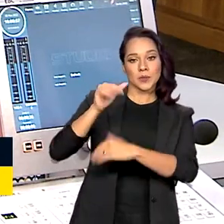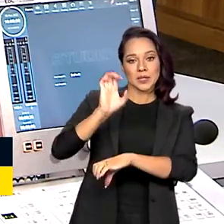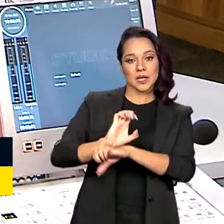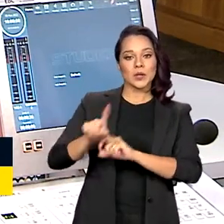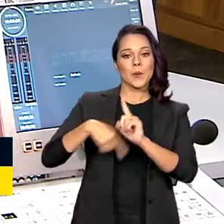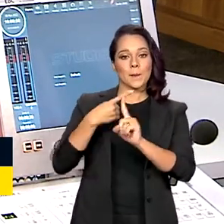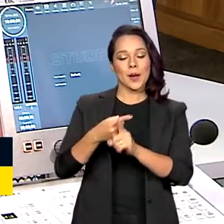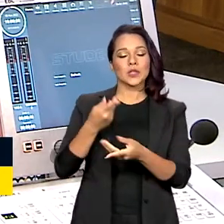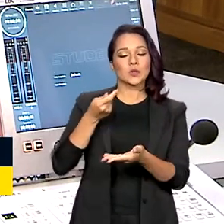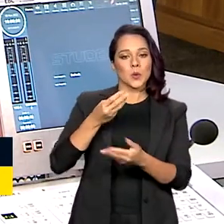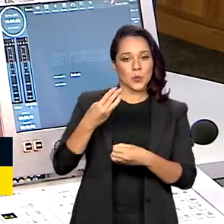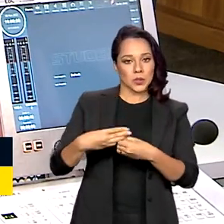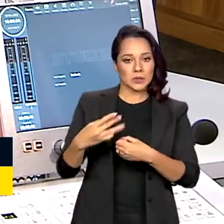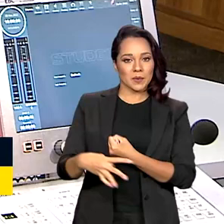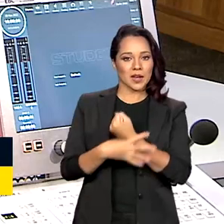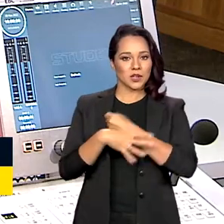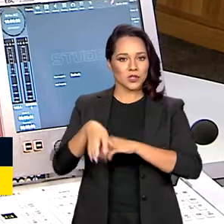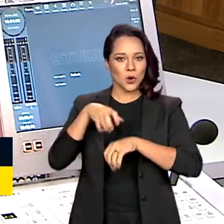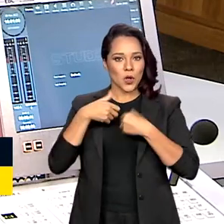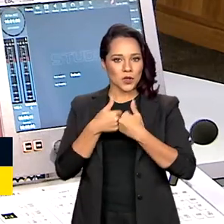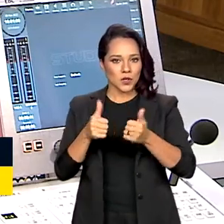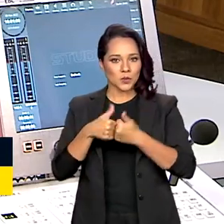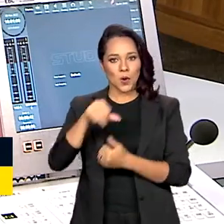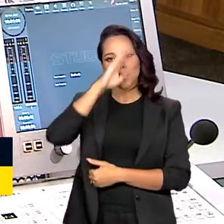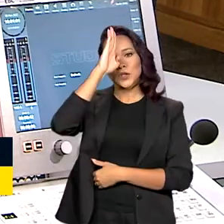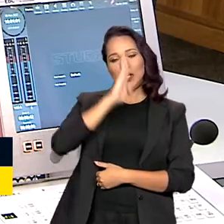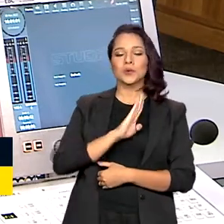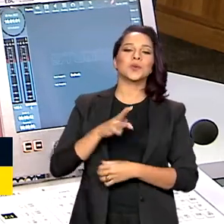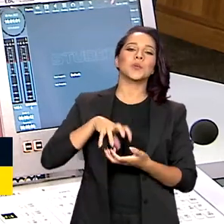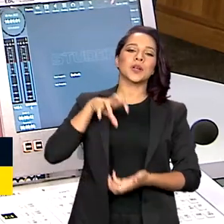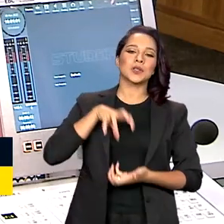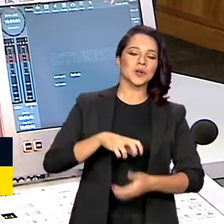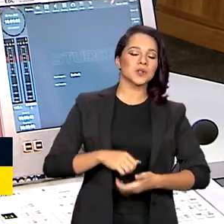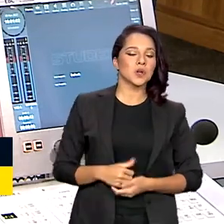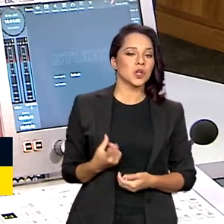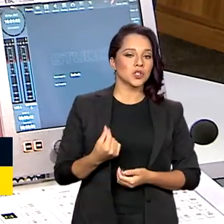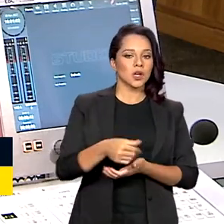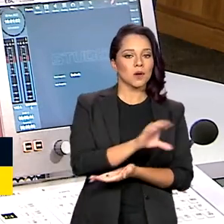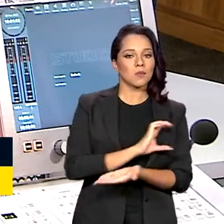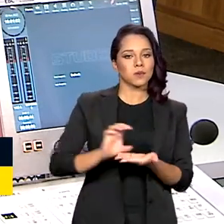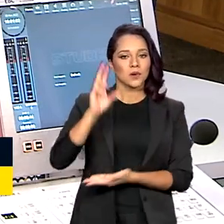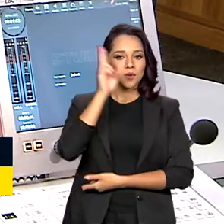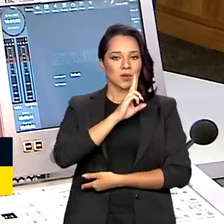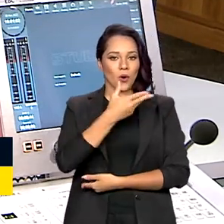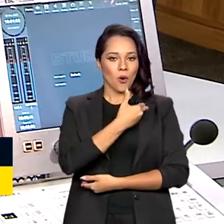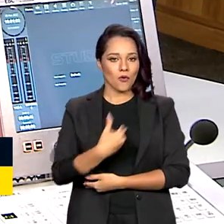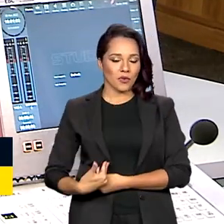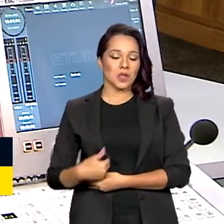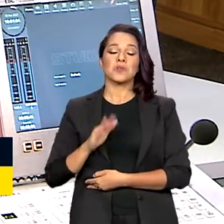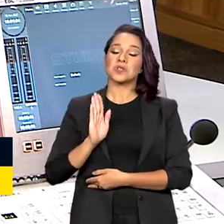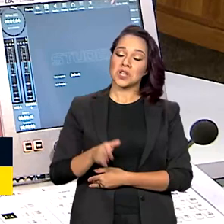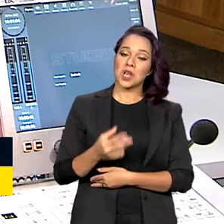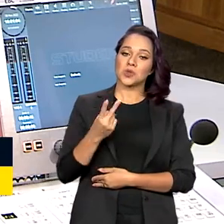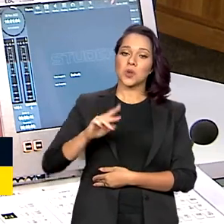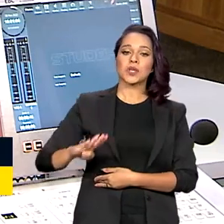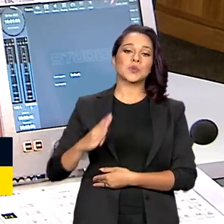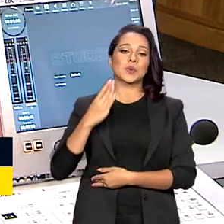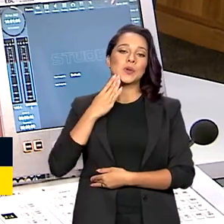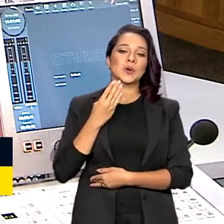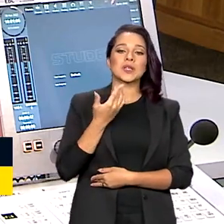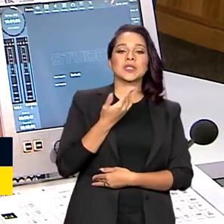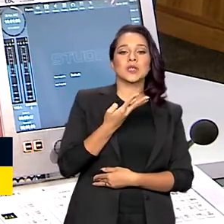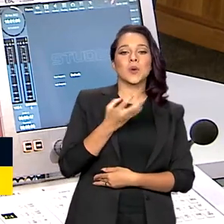e municípios garantirem o transporte público gratuito para idosos. Repasse emergencial do governo chega a 2 bilhões